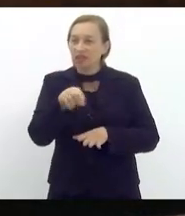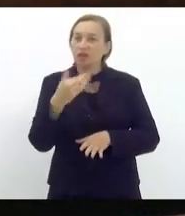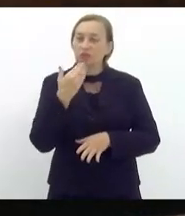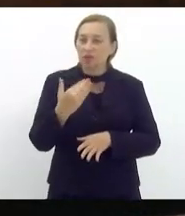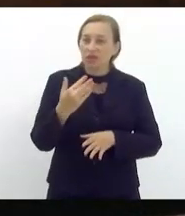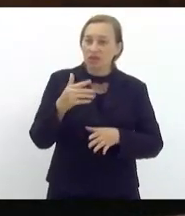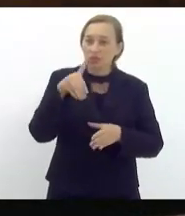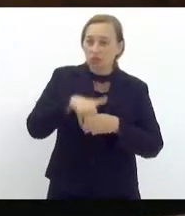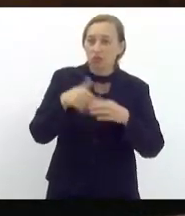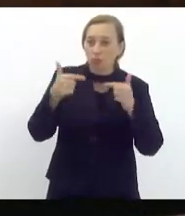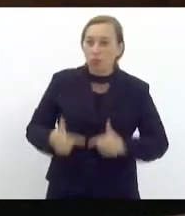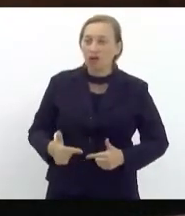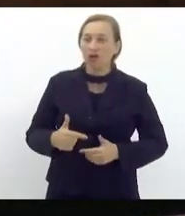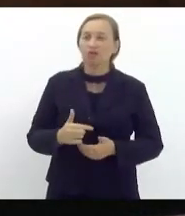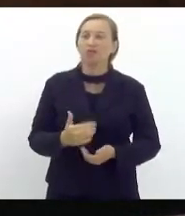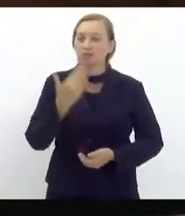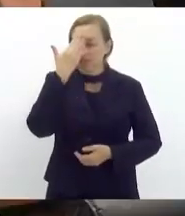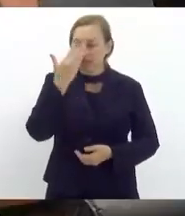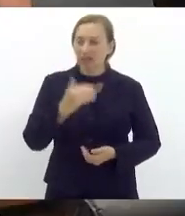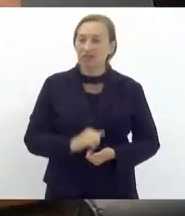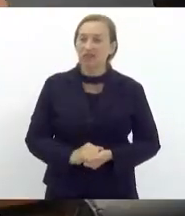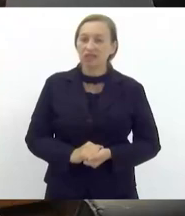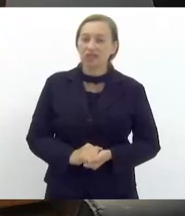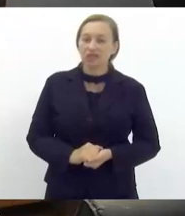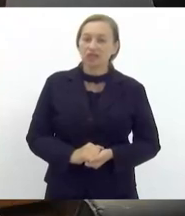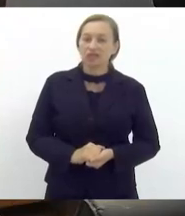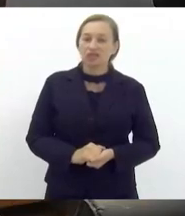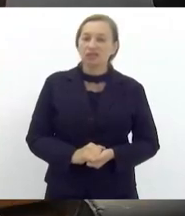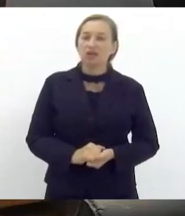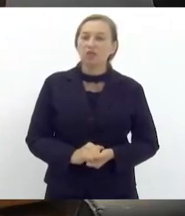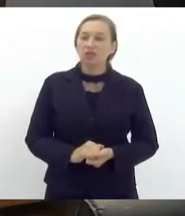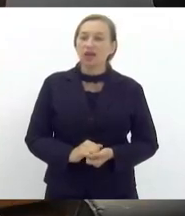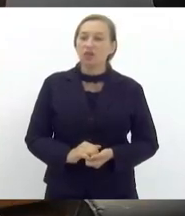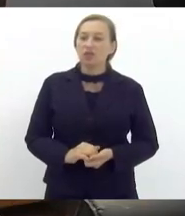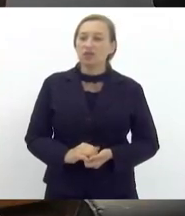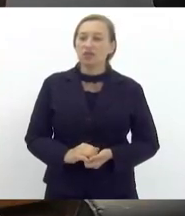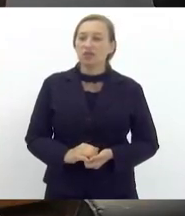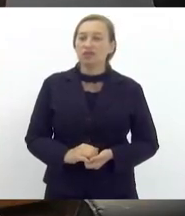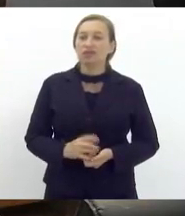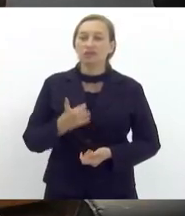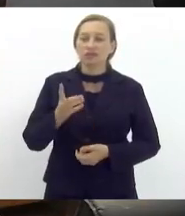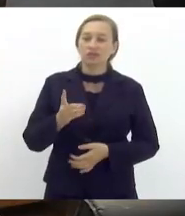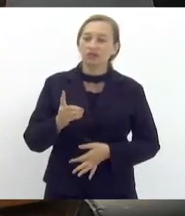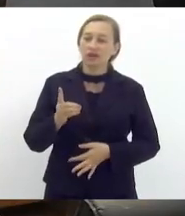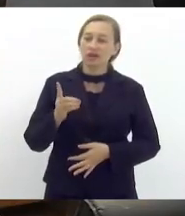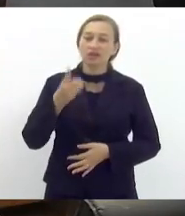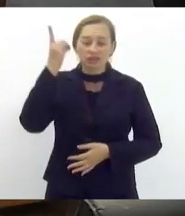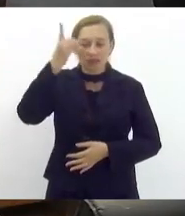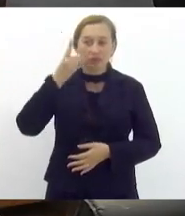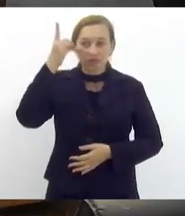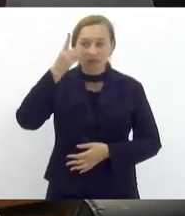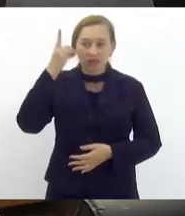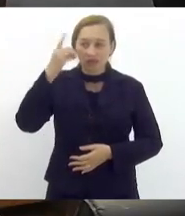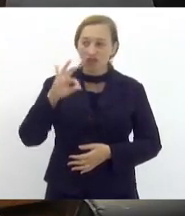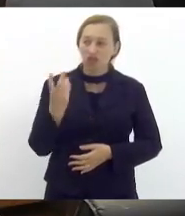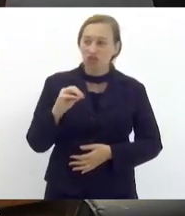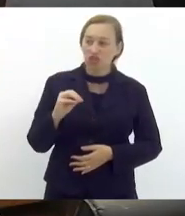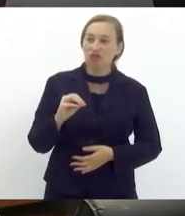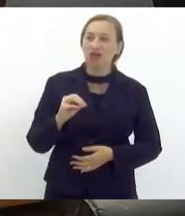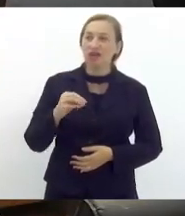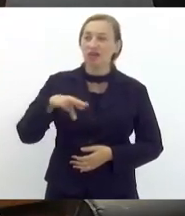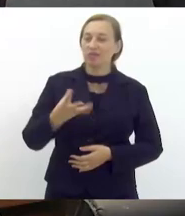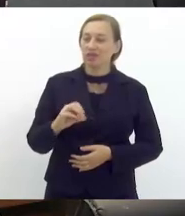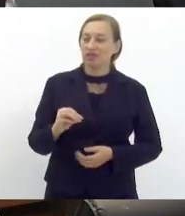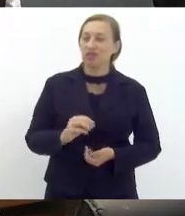abstenção Obrigada Deputado Chico Machado eu quero conseguir me conseguirá meu voto favorável